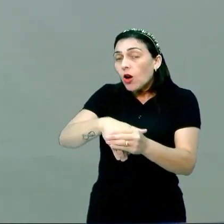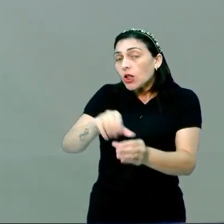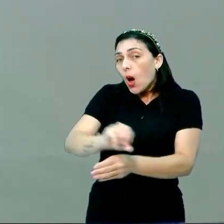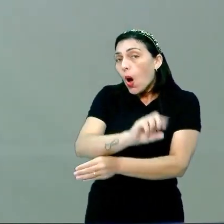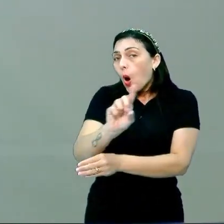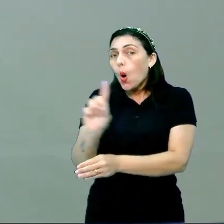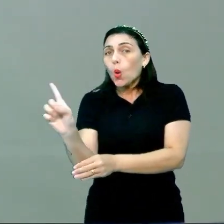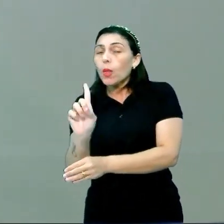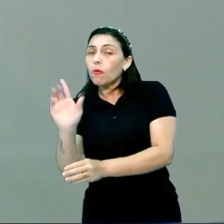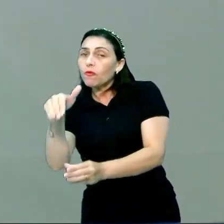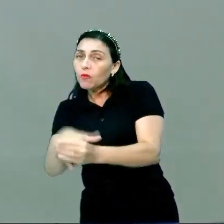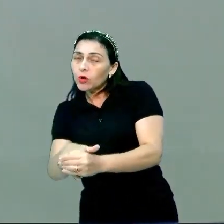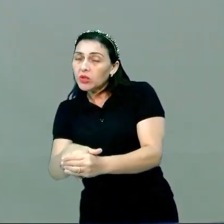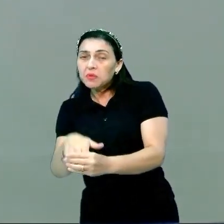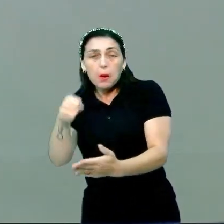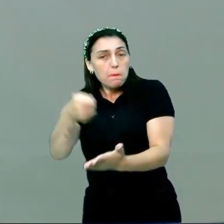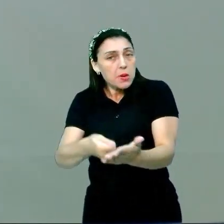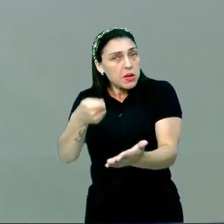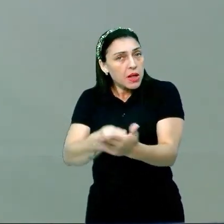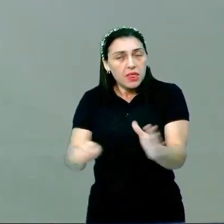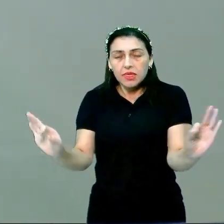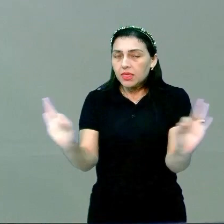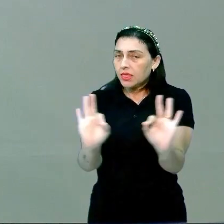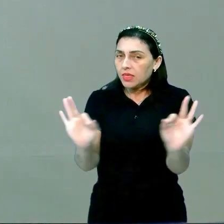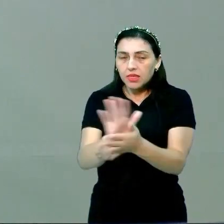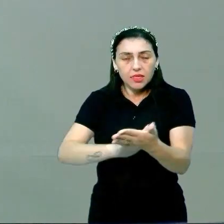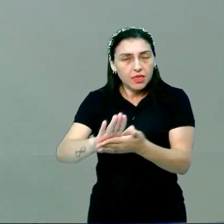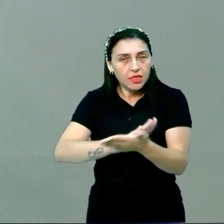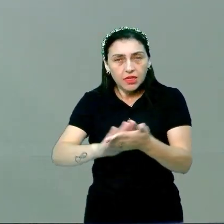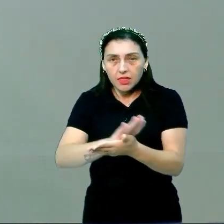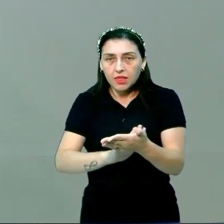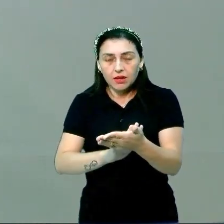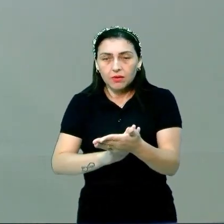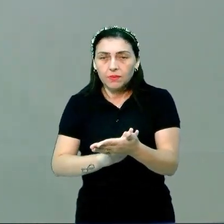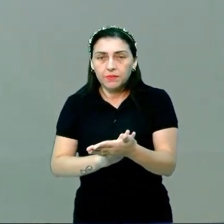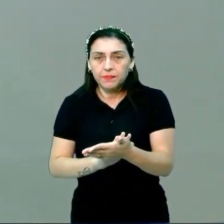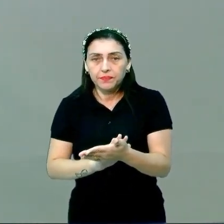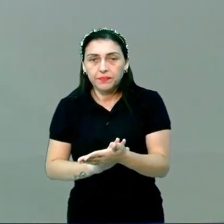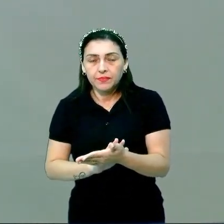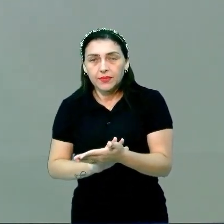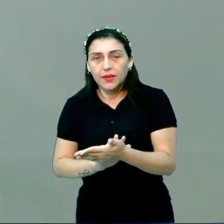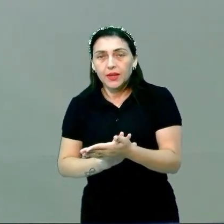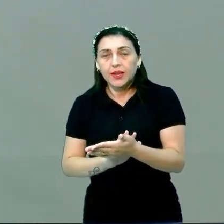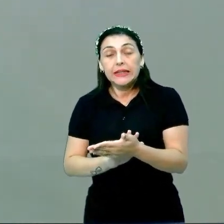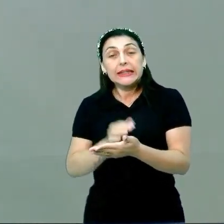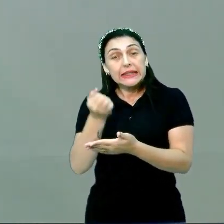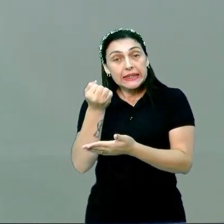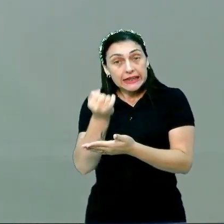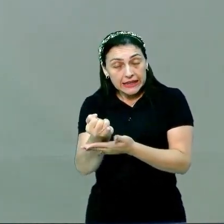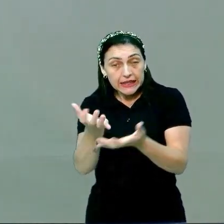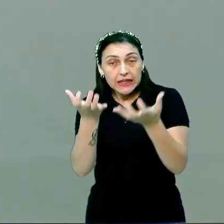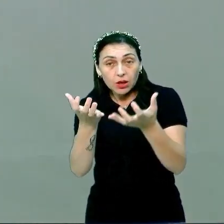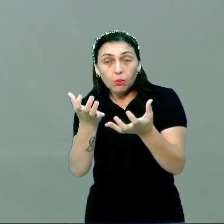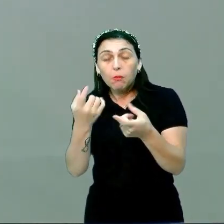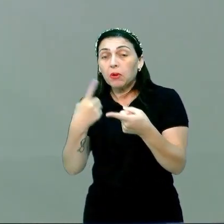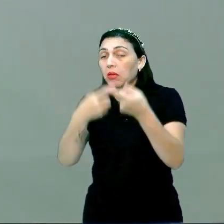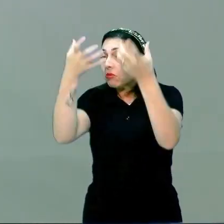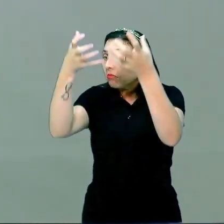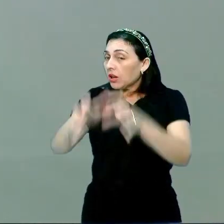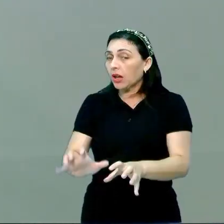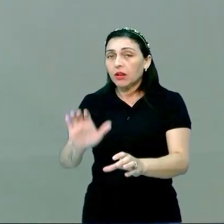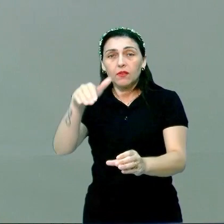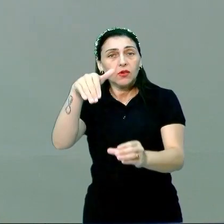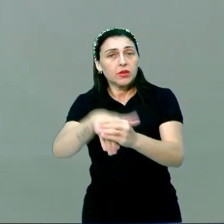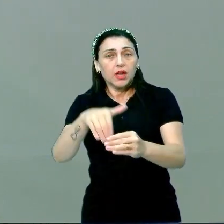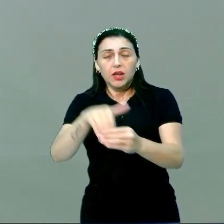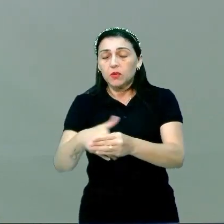que você não é obrigado a votar. Você vota se quiser, né? E esse se quiser é o que é o problema, que muitos não querem, né?